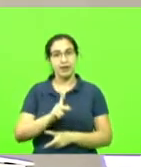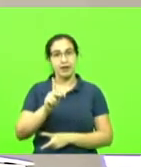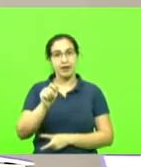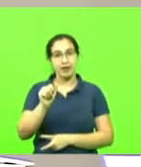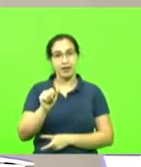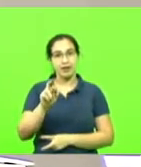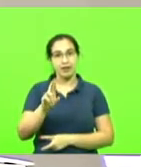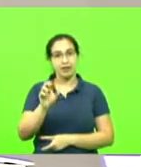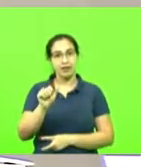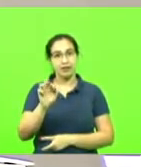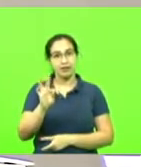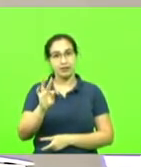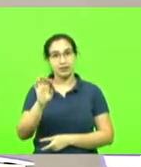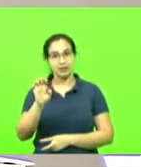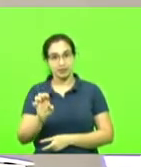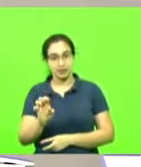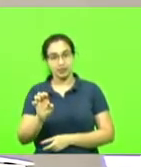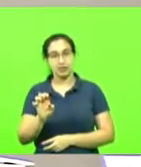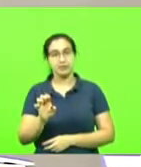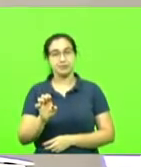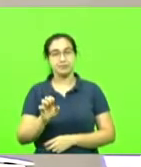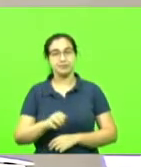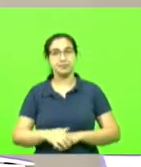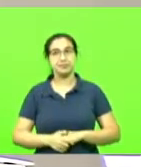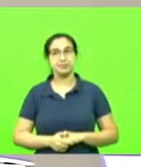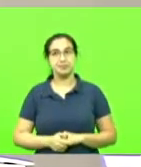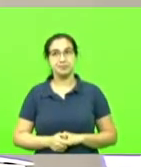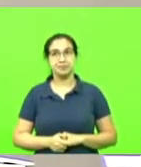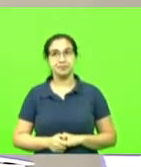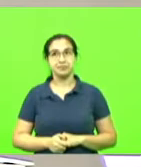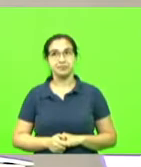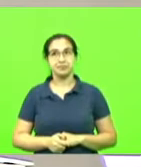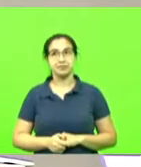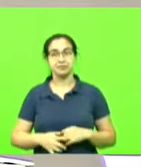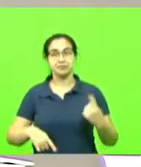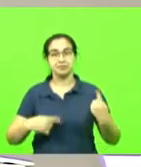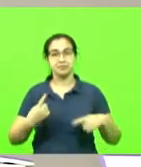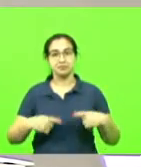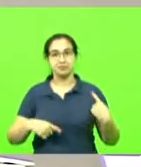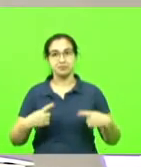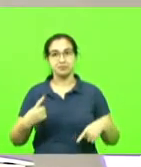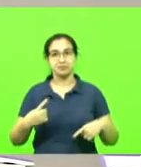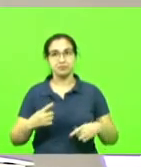cadete de júnior de 2021. Em discussão?